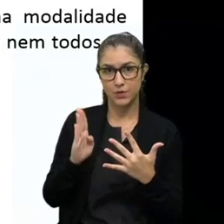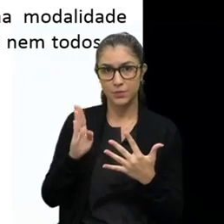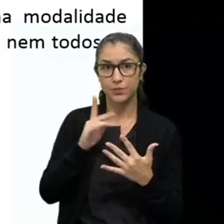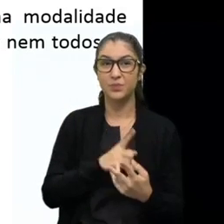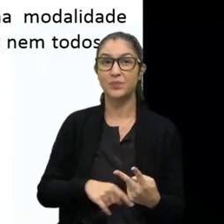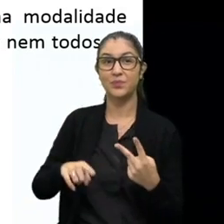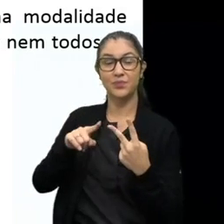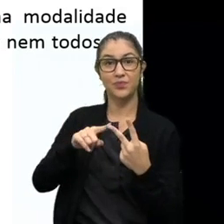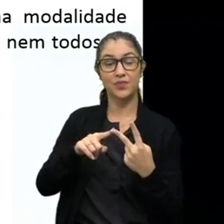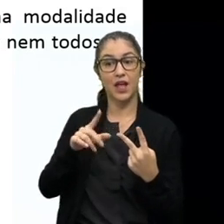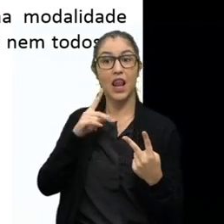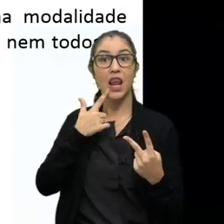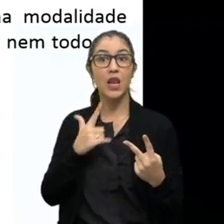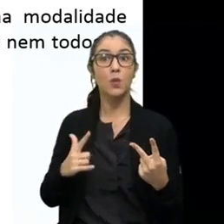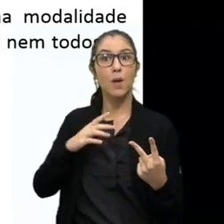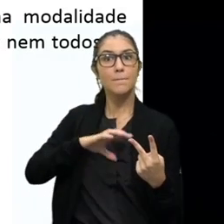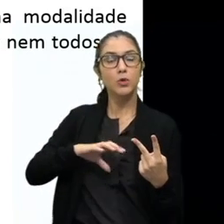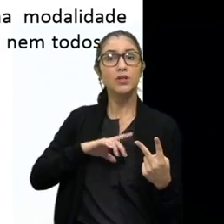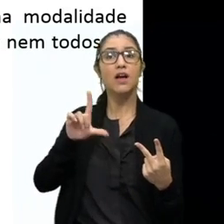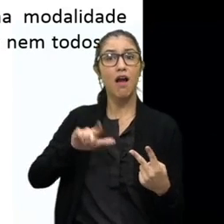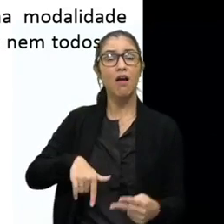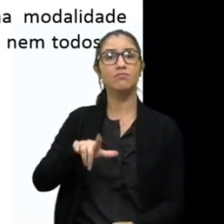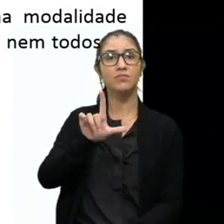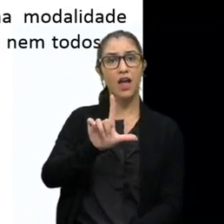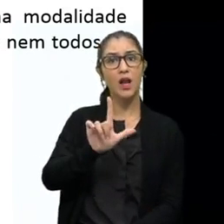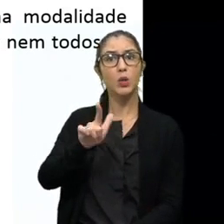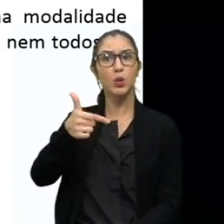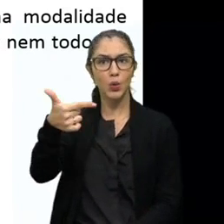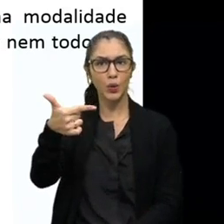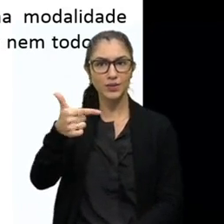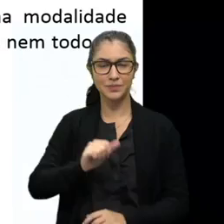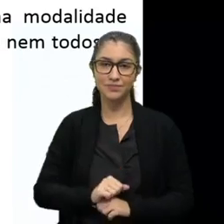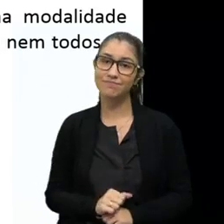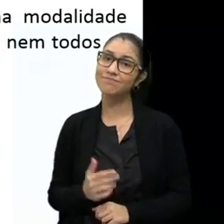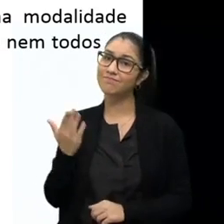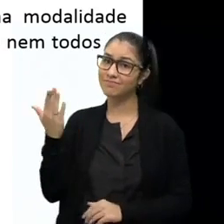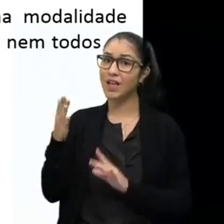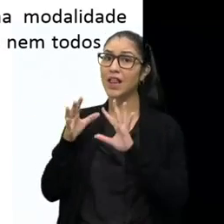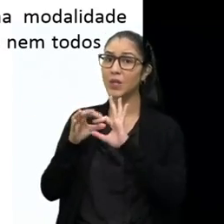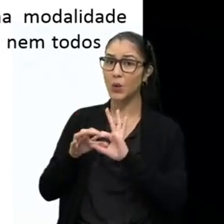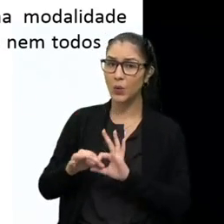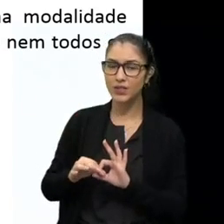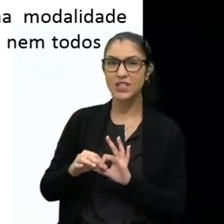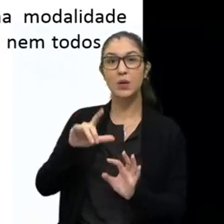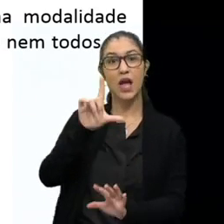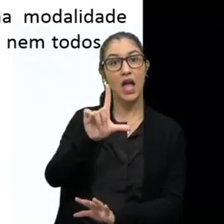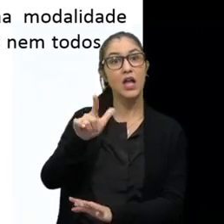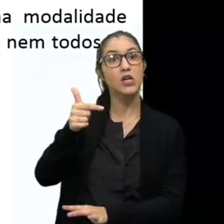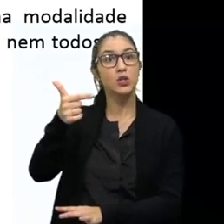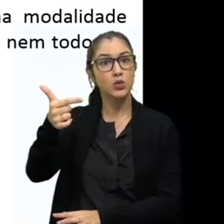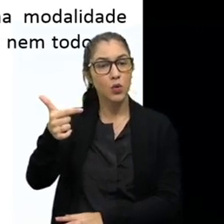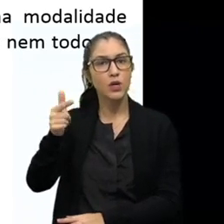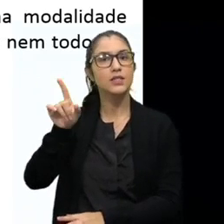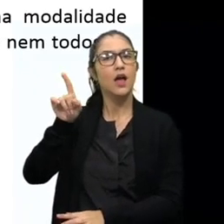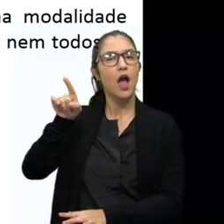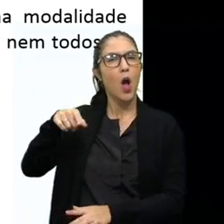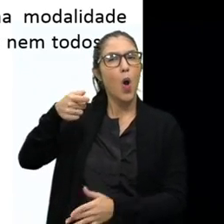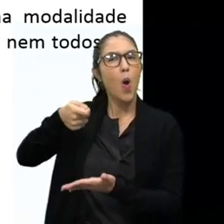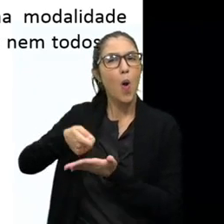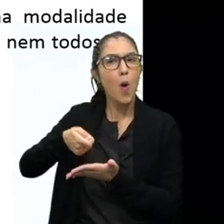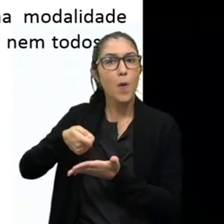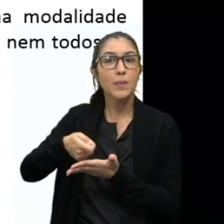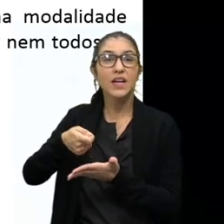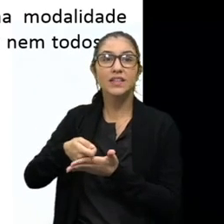língua portuguesa como segunda língua, L2. Nesse contexto, a L2 é obrigatória